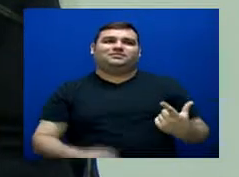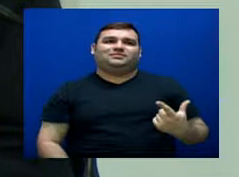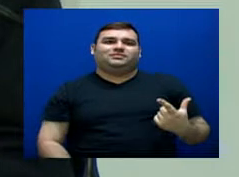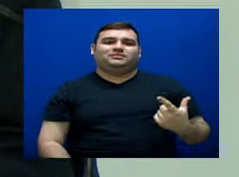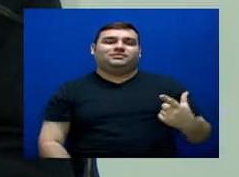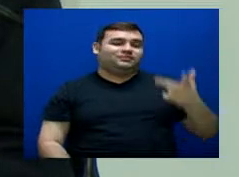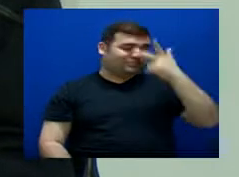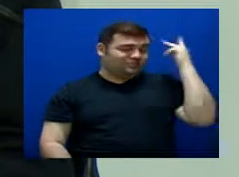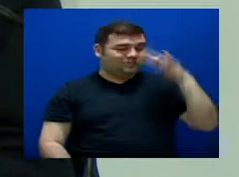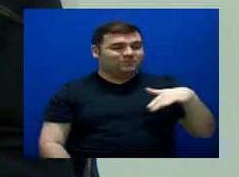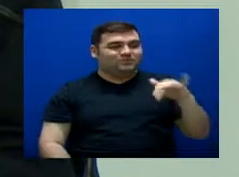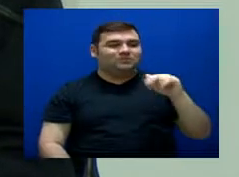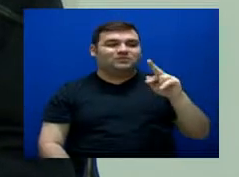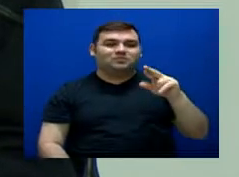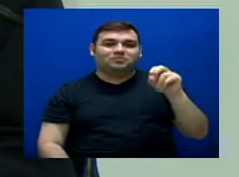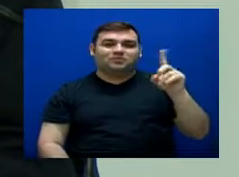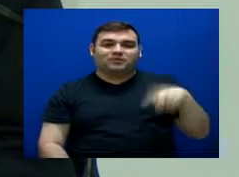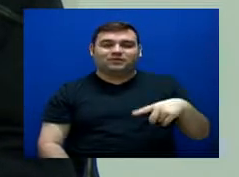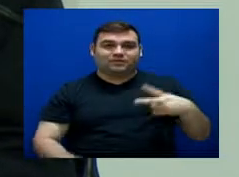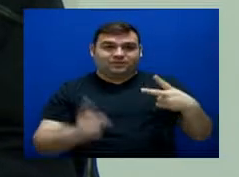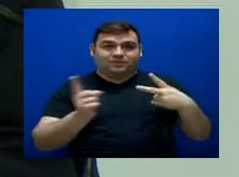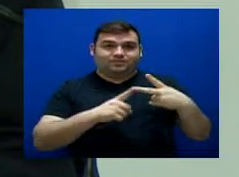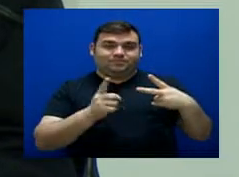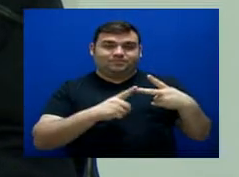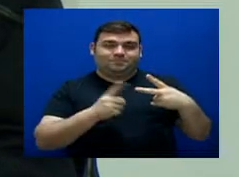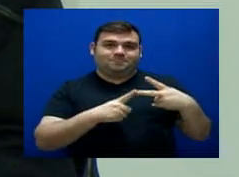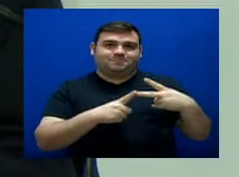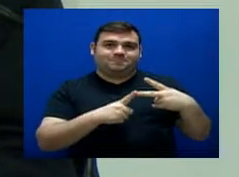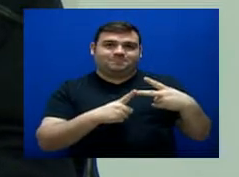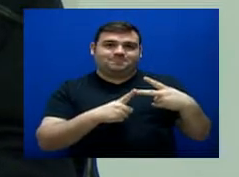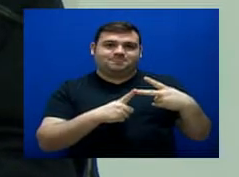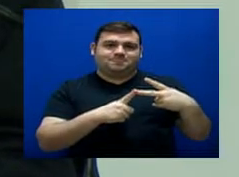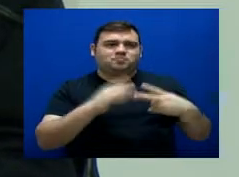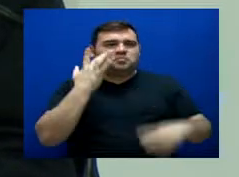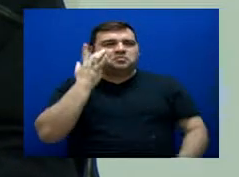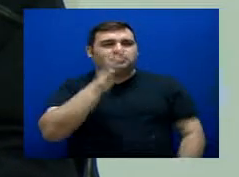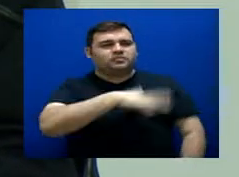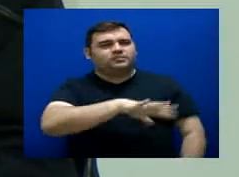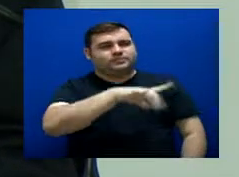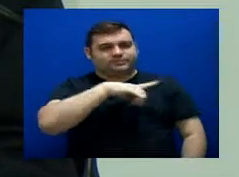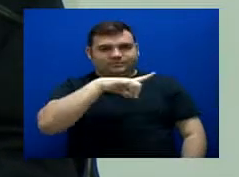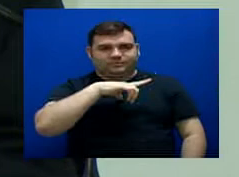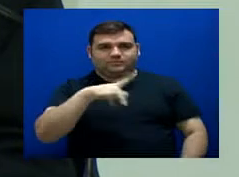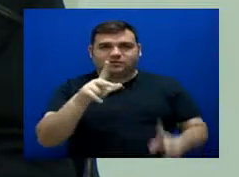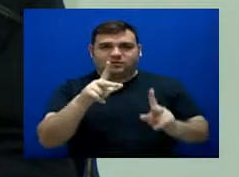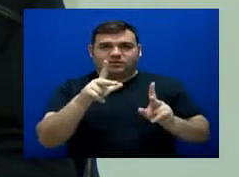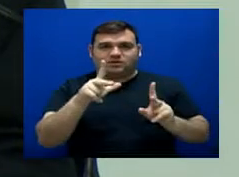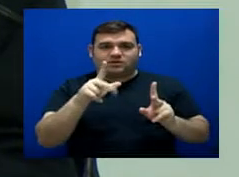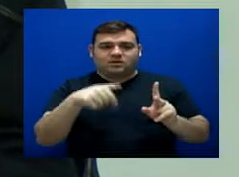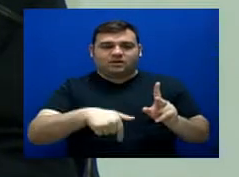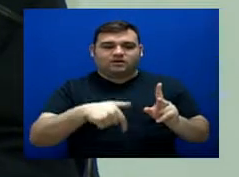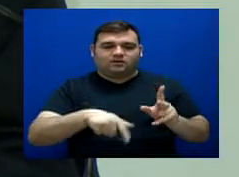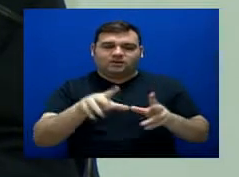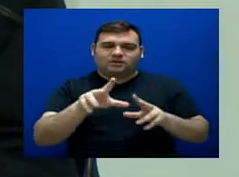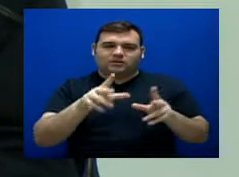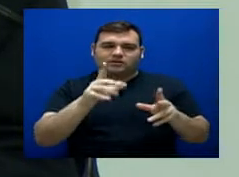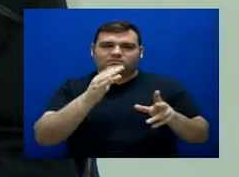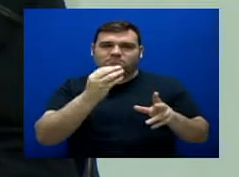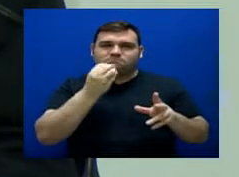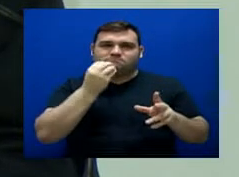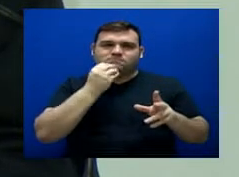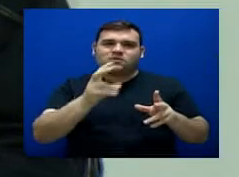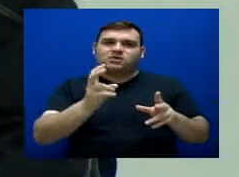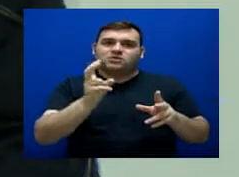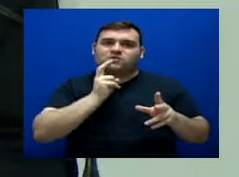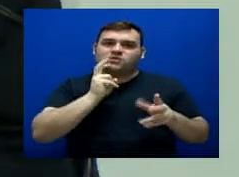administração e com o povo de Iperó. Segundo, será que ele vai querer fazer agora o que ele fez quando estava nesta casa, tentar anexar Jorge